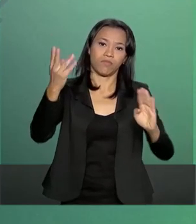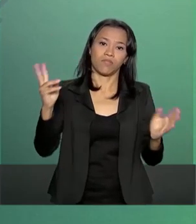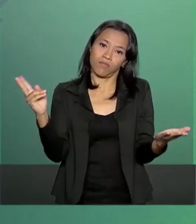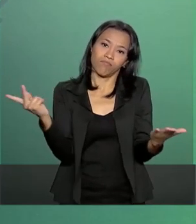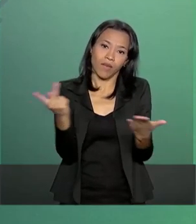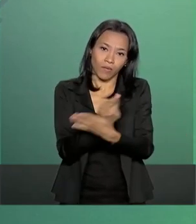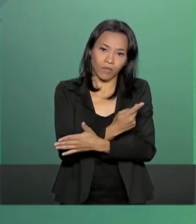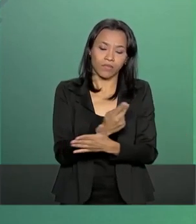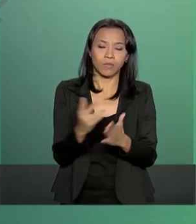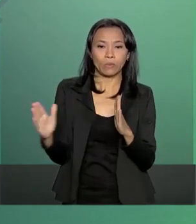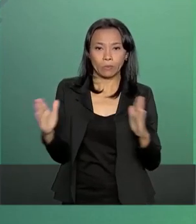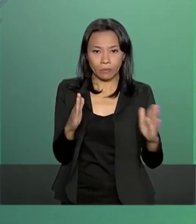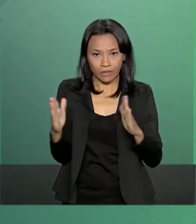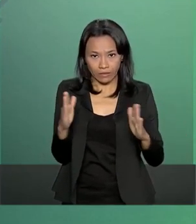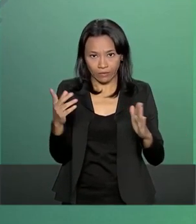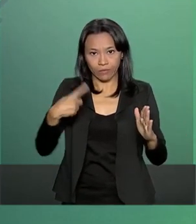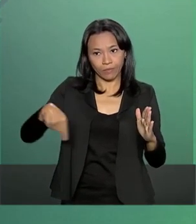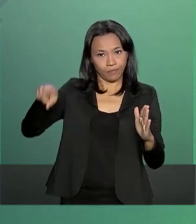internação do nosso presidente.